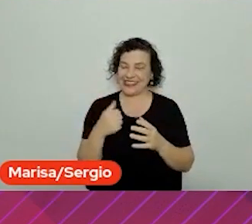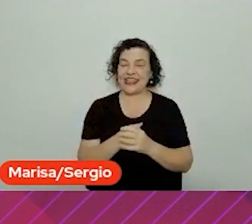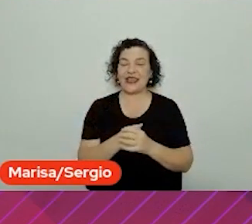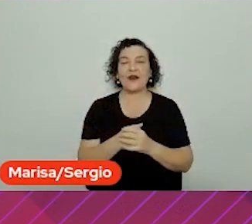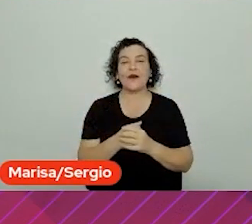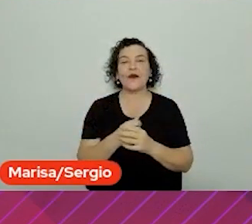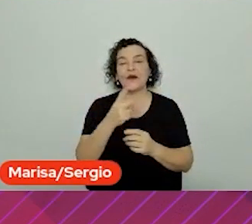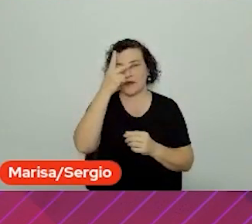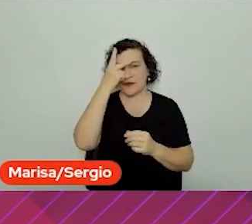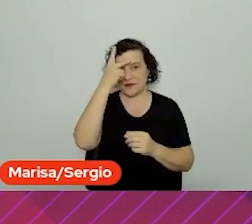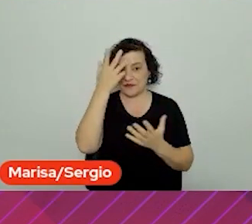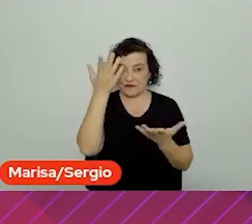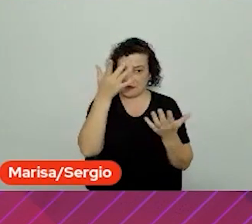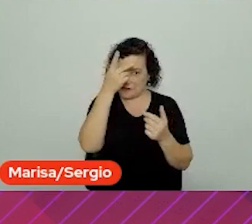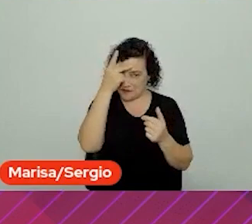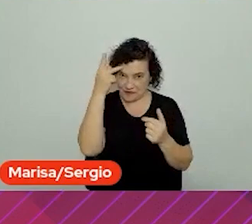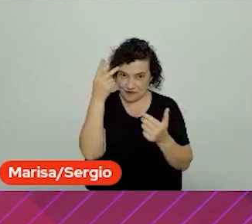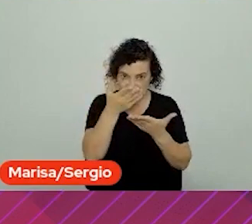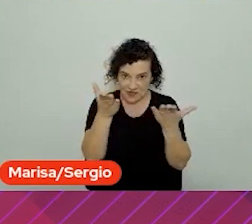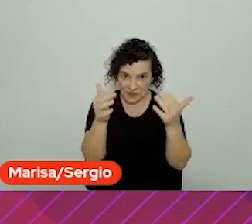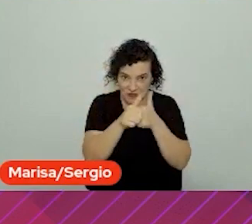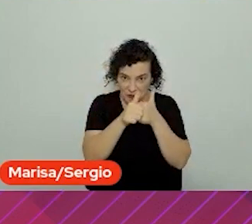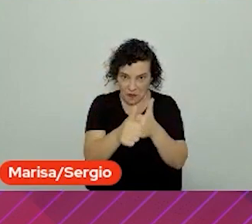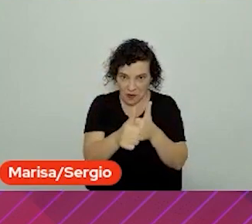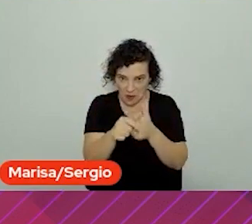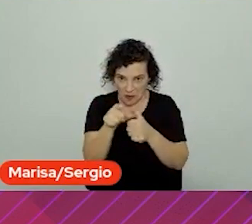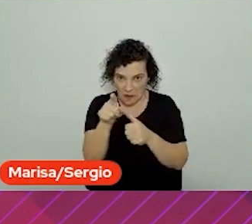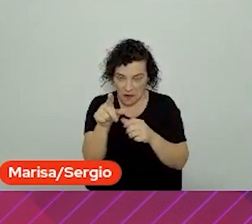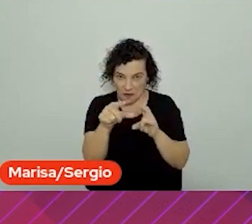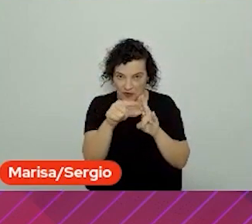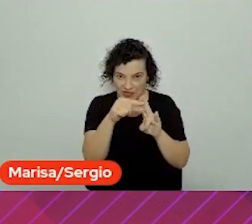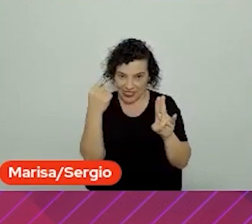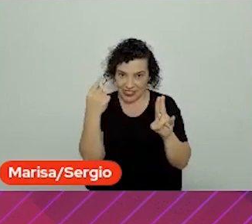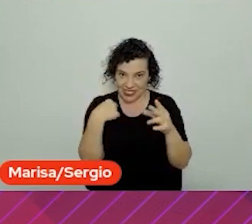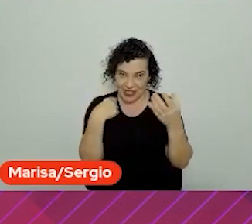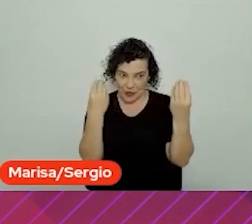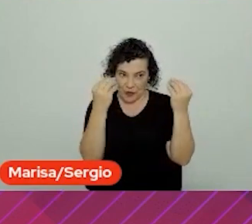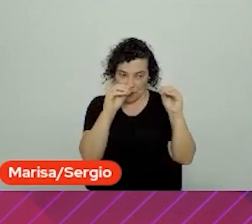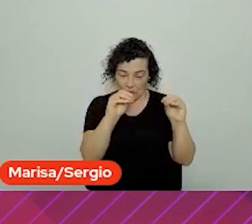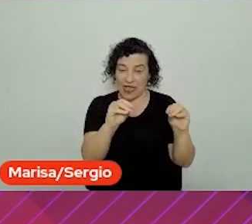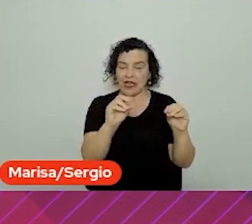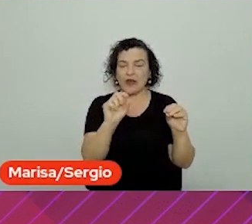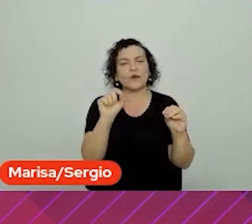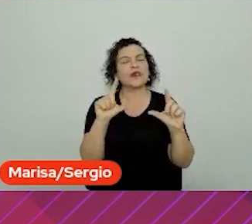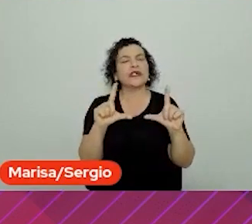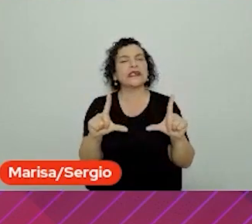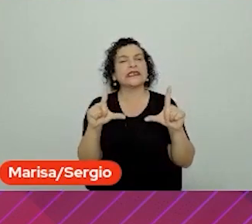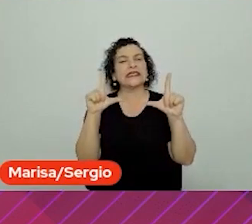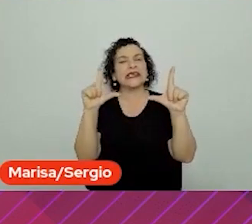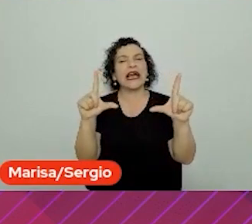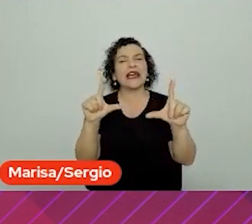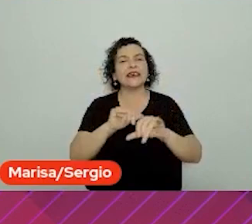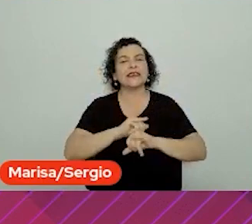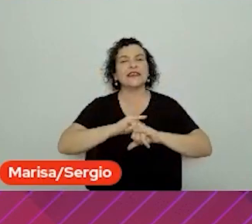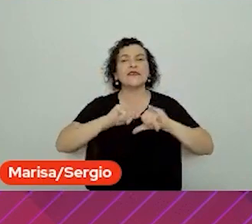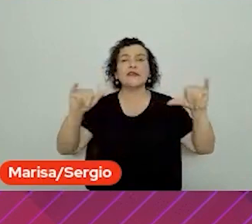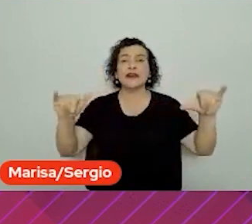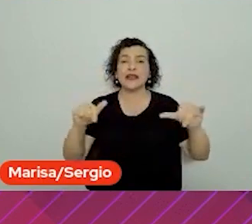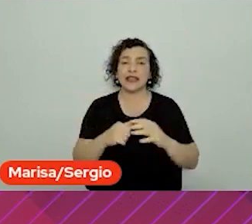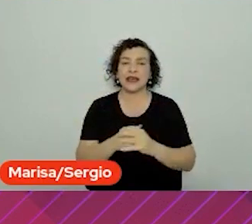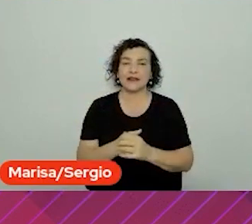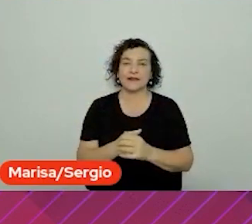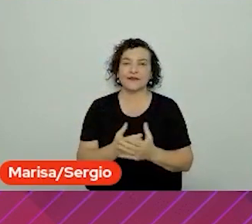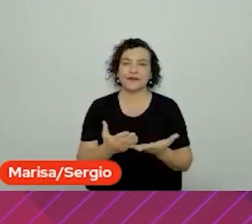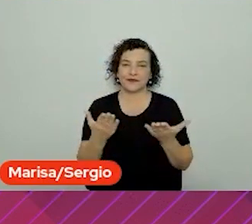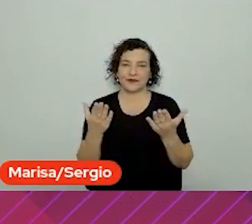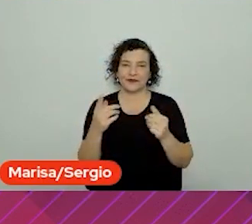a acompanhar, mas enfim, o que que eu quero trazer com esse slide? Eu coloquei até um disclaimer ali